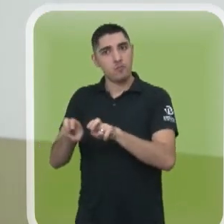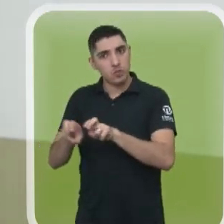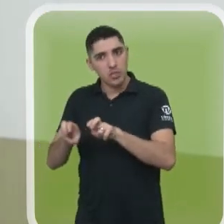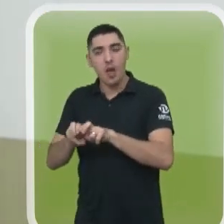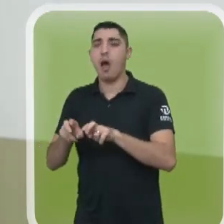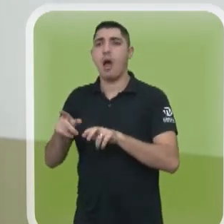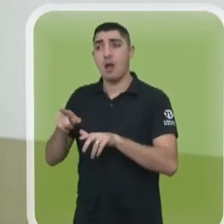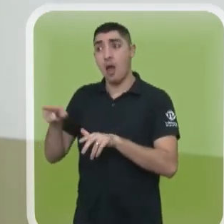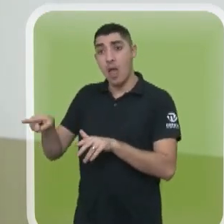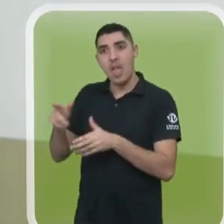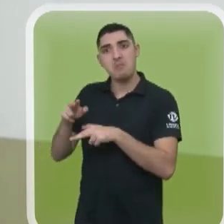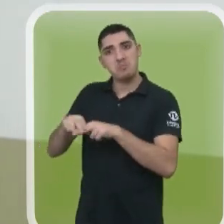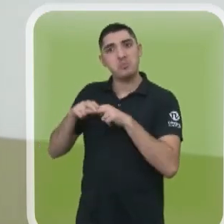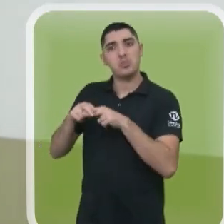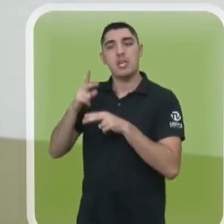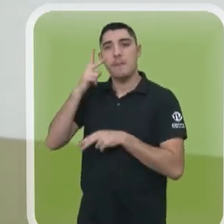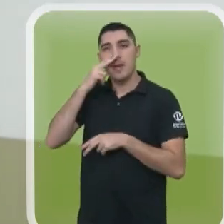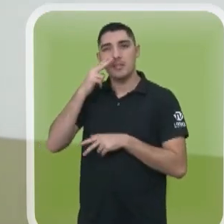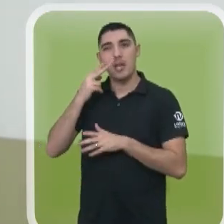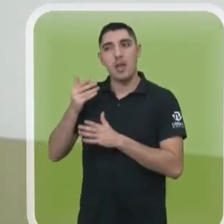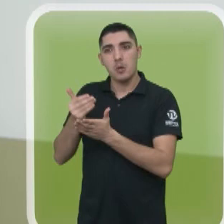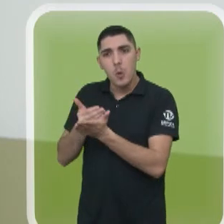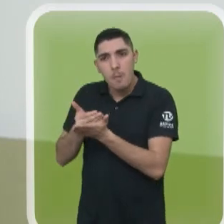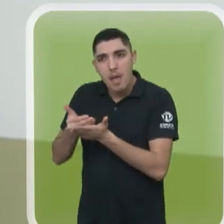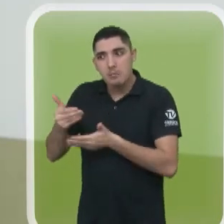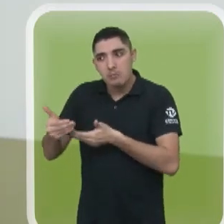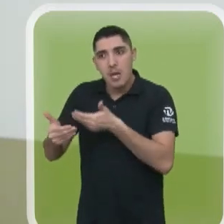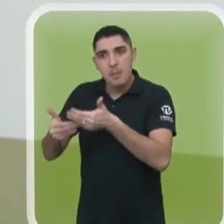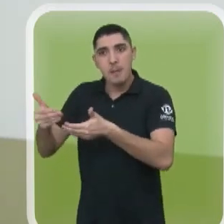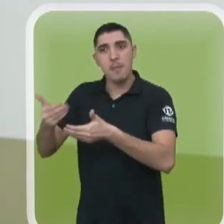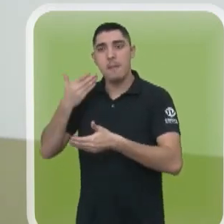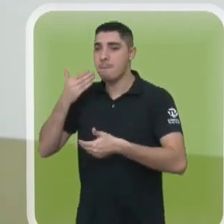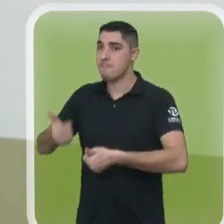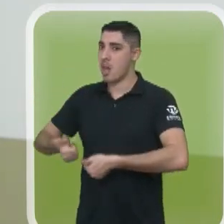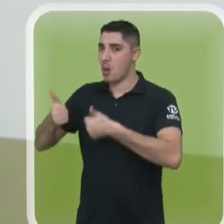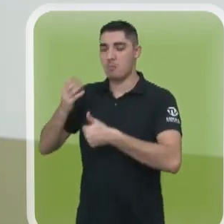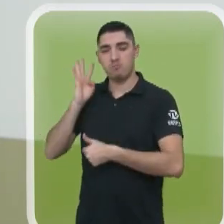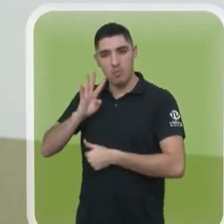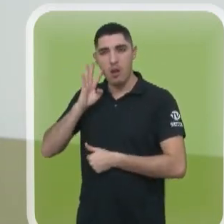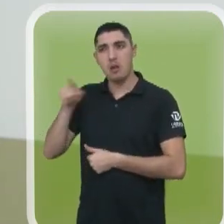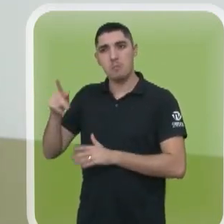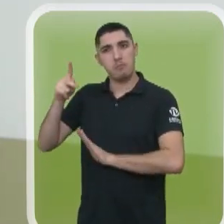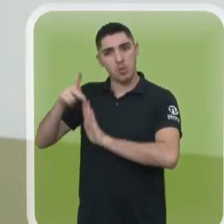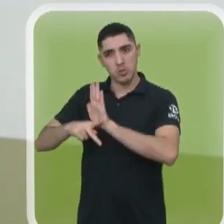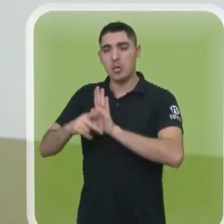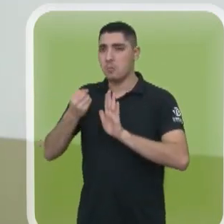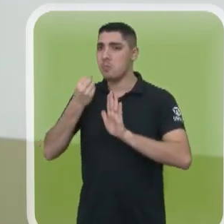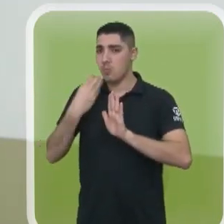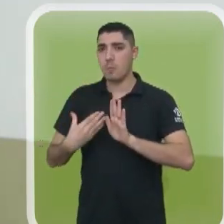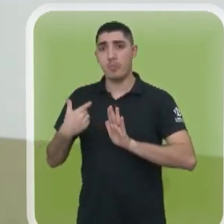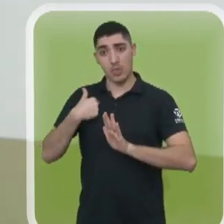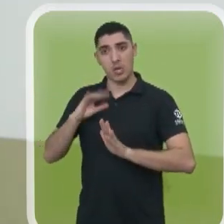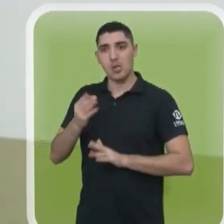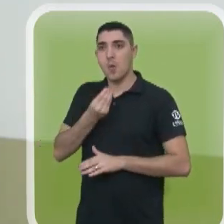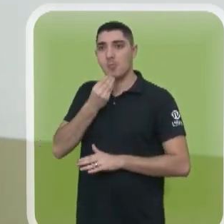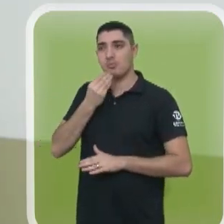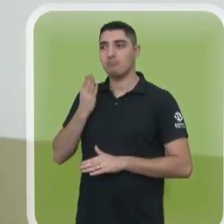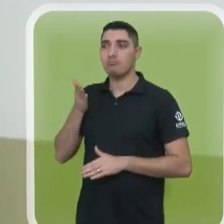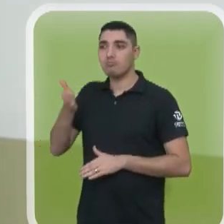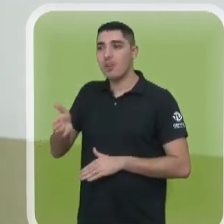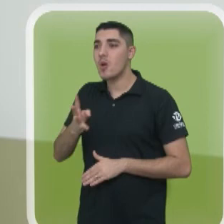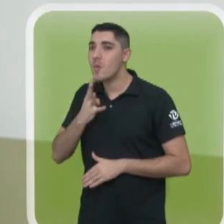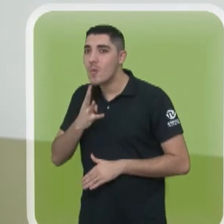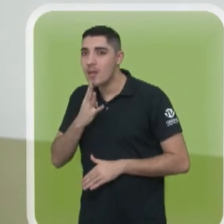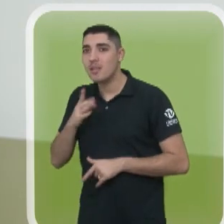sementinha plantada aí né é um começo é um começo muito legal projeto muito legal da aplica eu tive a oportunidade de conhecer de